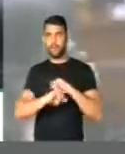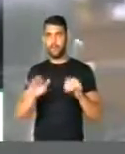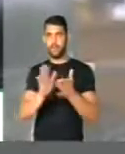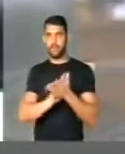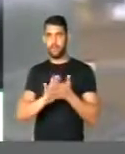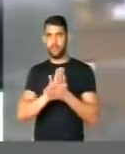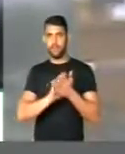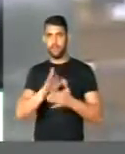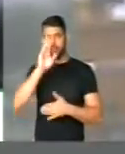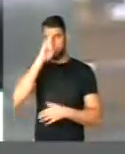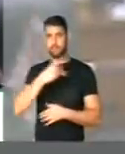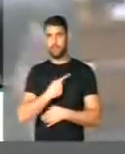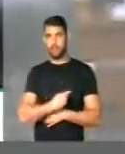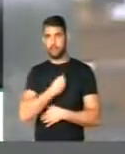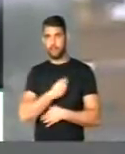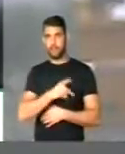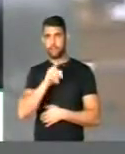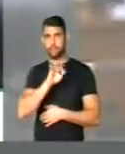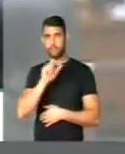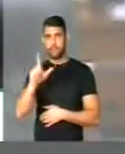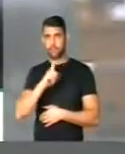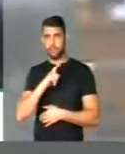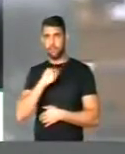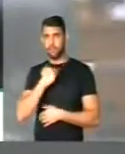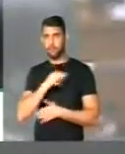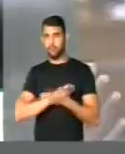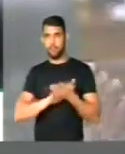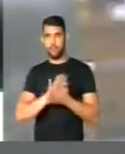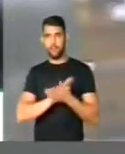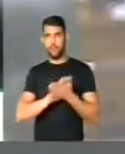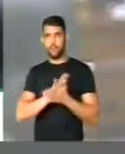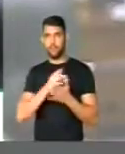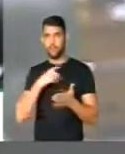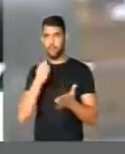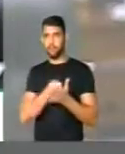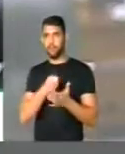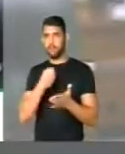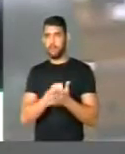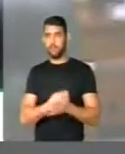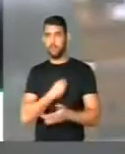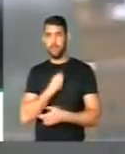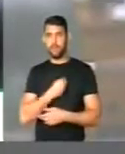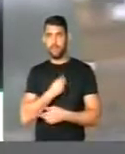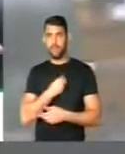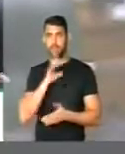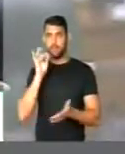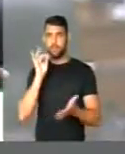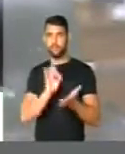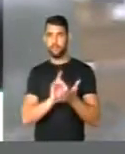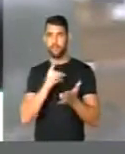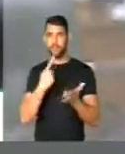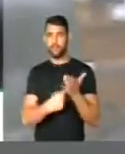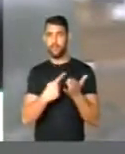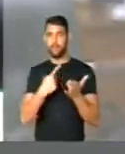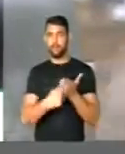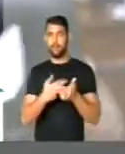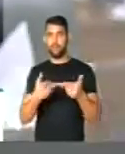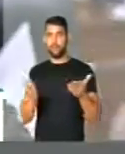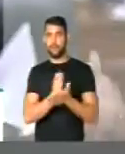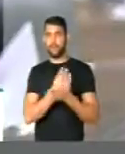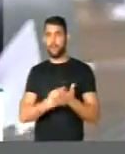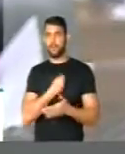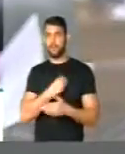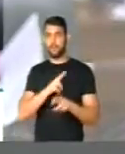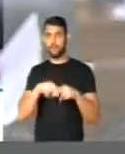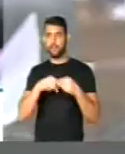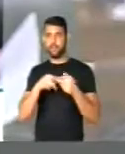declaração da sua parte. O PSOL não pode ser cobrado aqui da realização de acordo,